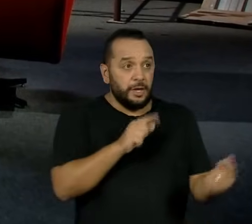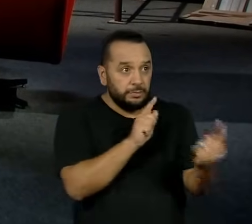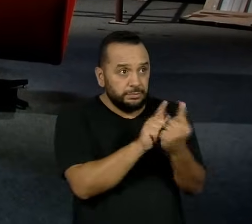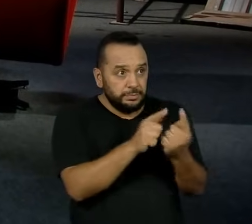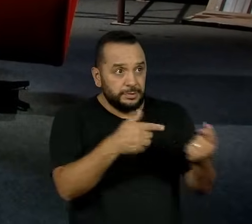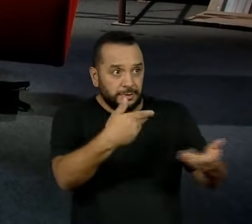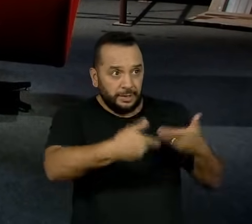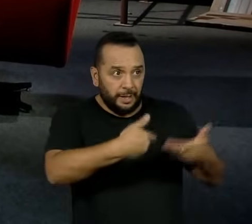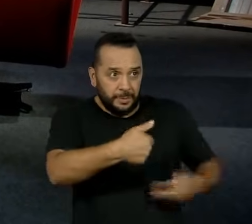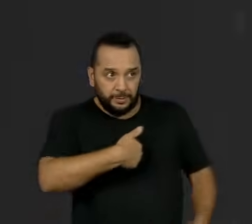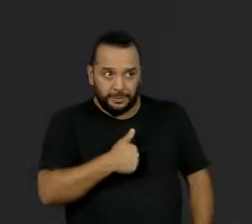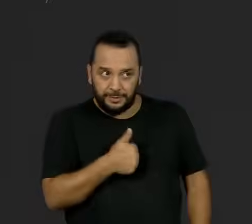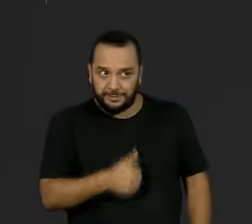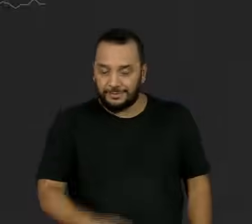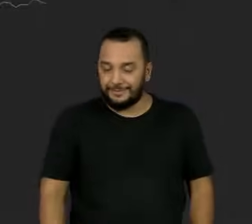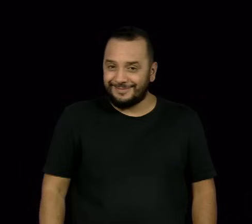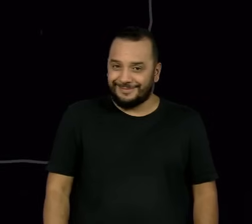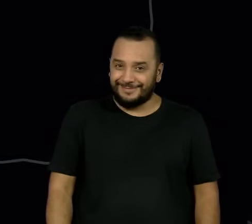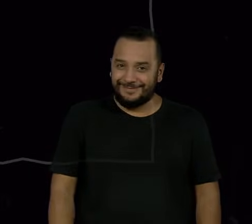com você.